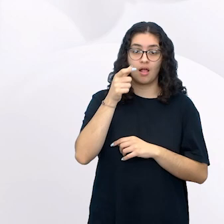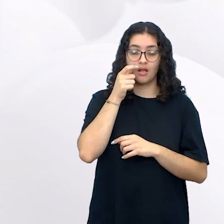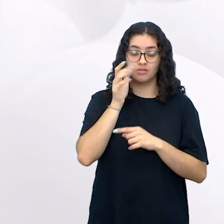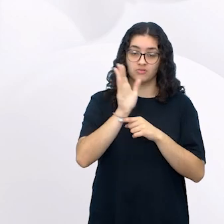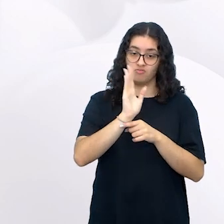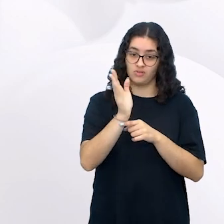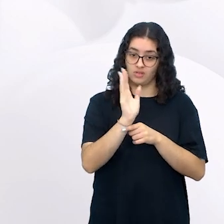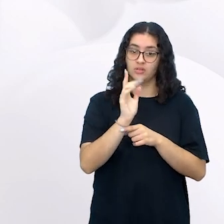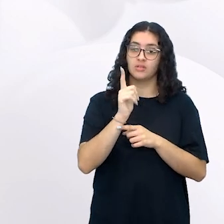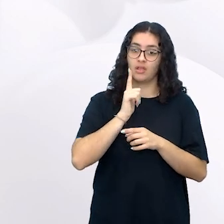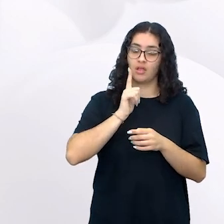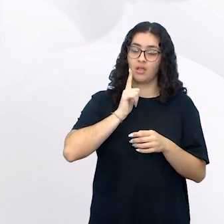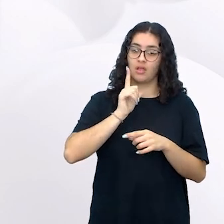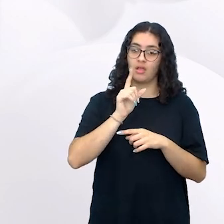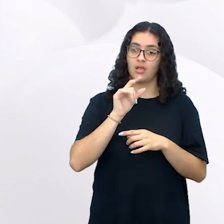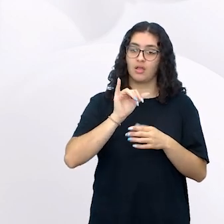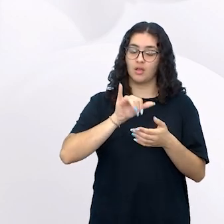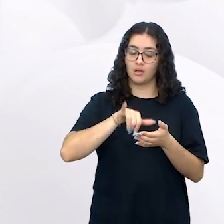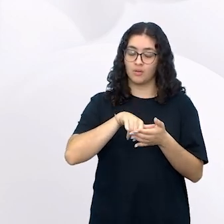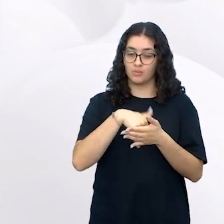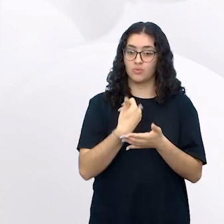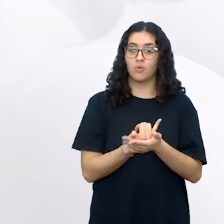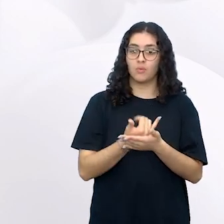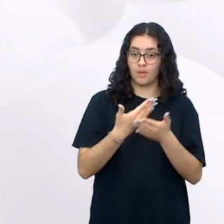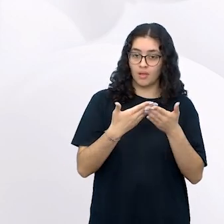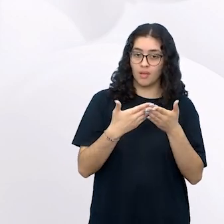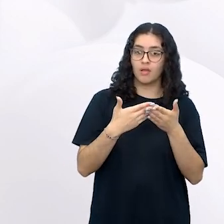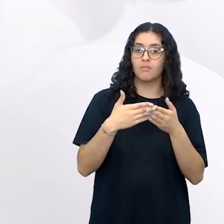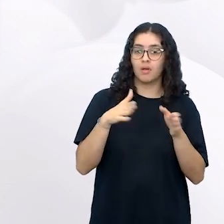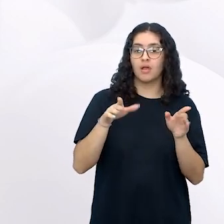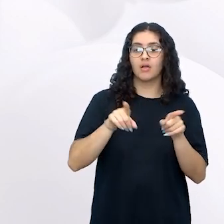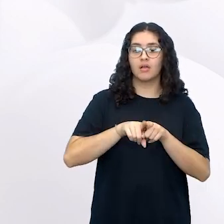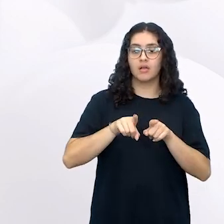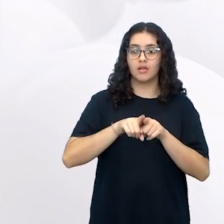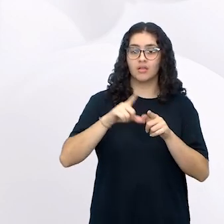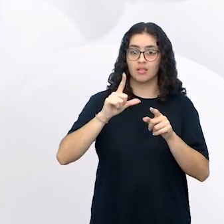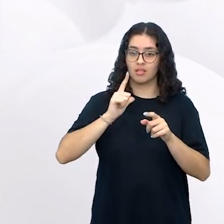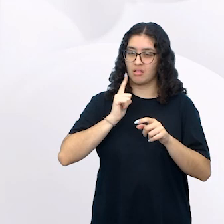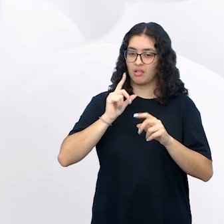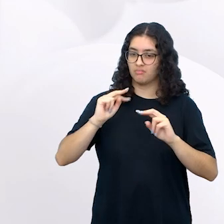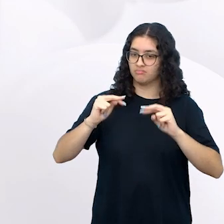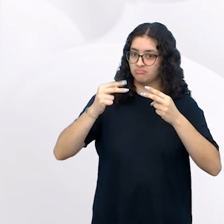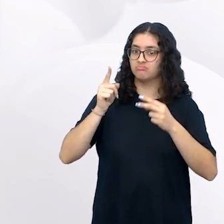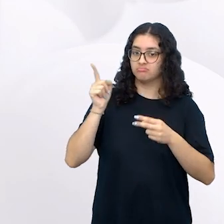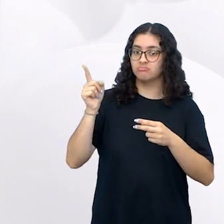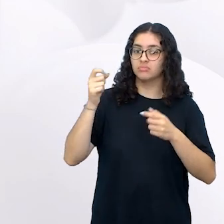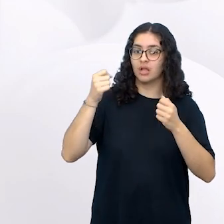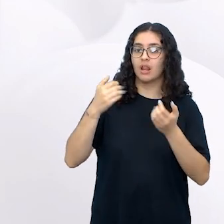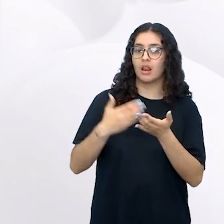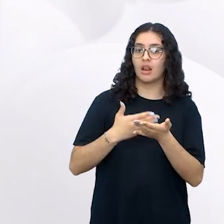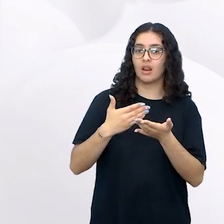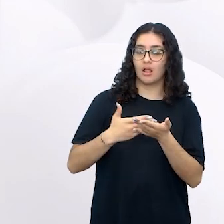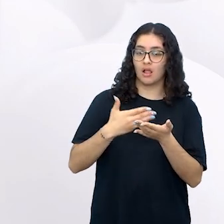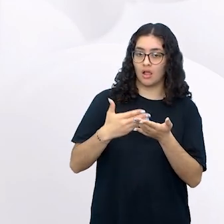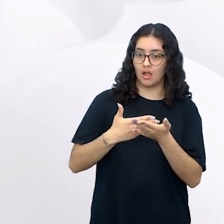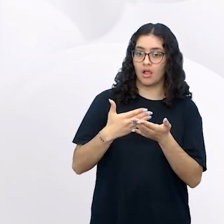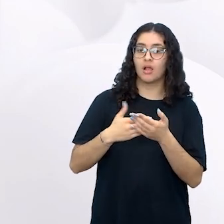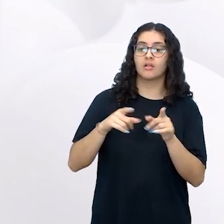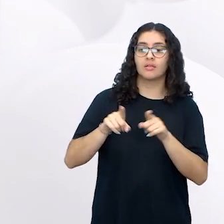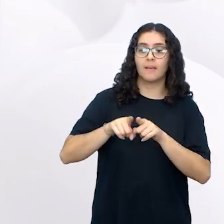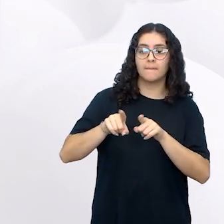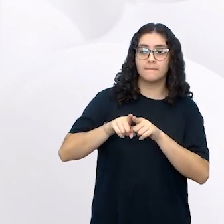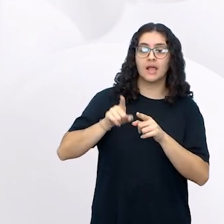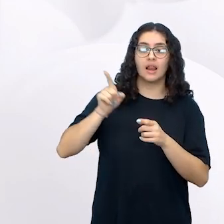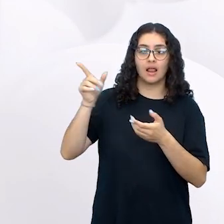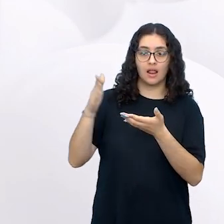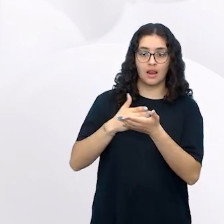aberto no YouTube, nesse nosso portal também, no econosco.com.br, e o livro também, a gente deixou ele aberto.